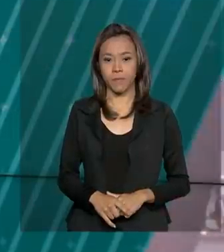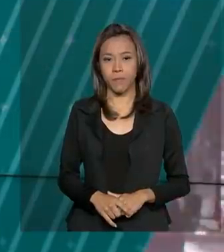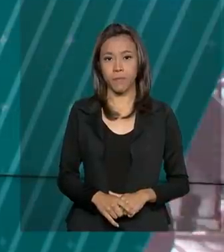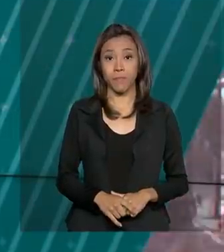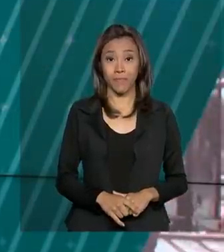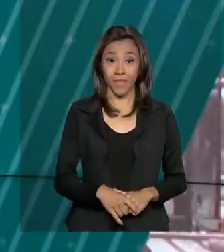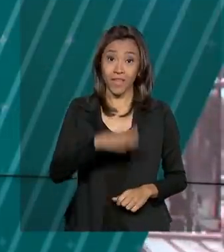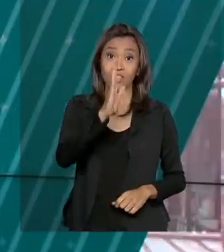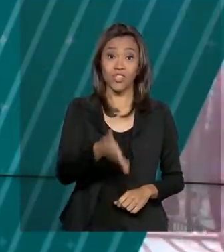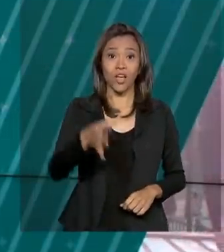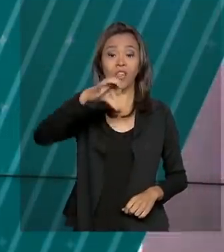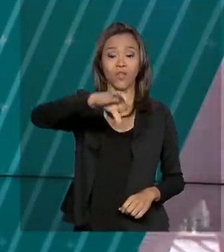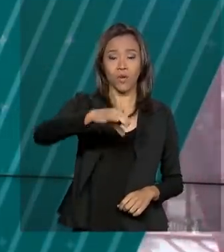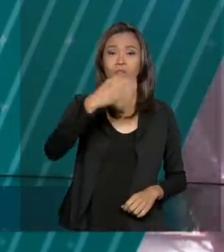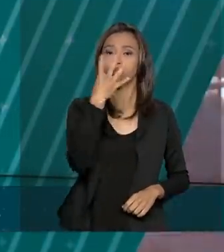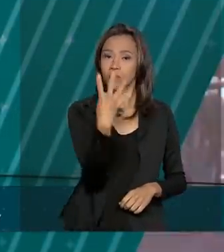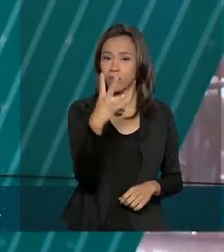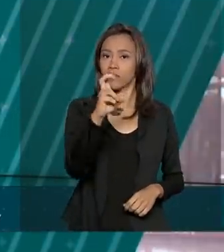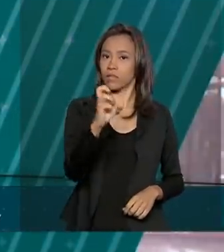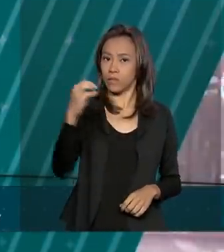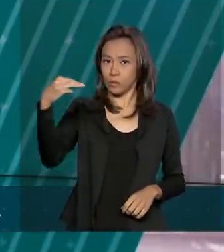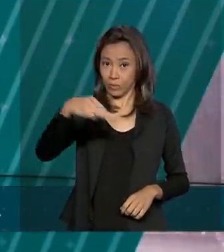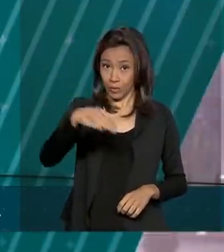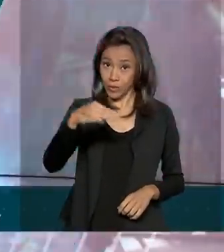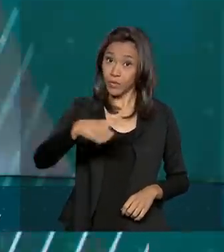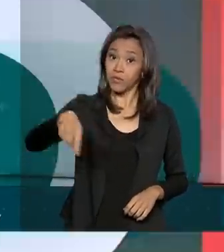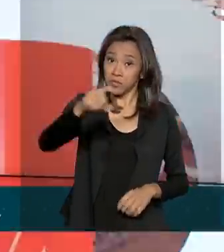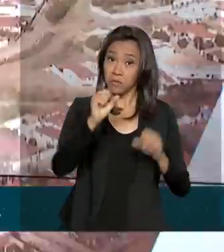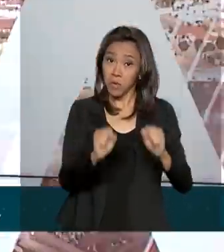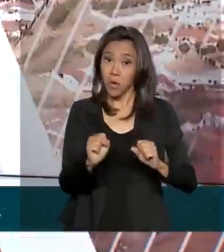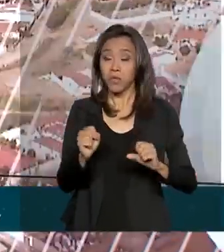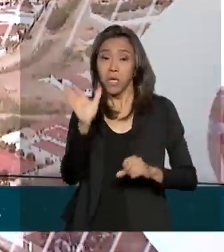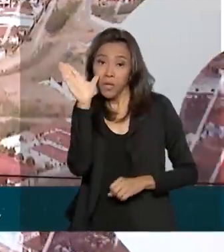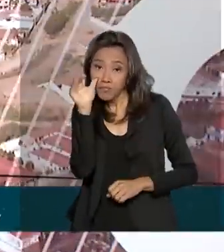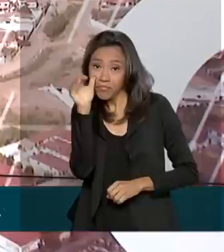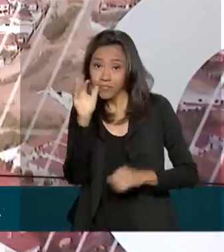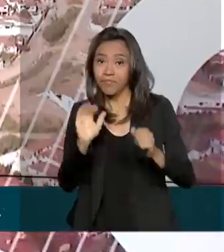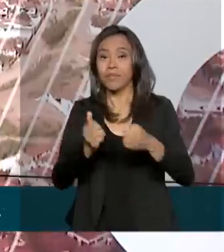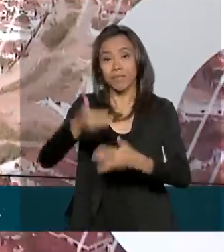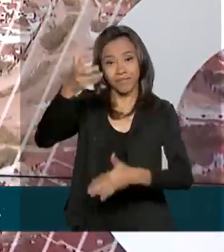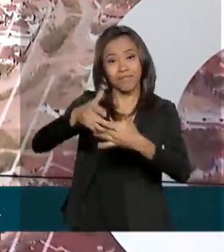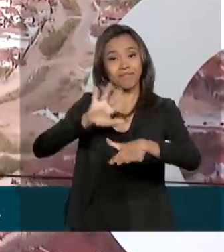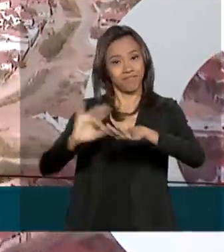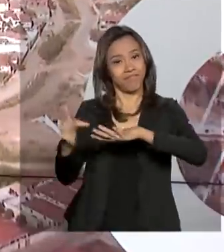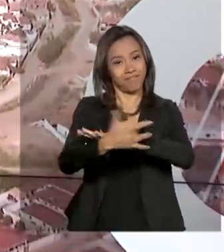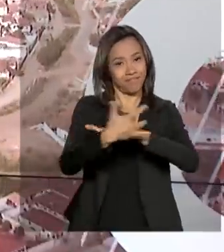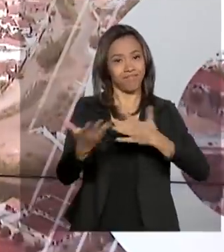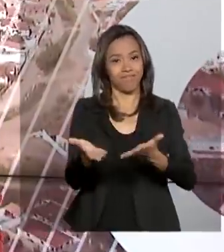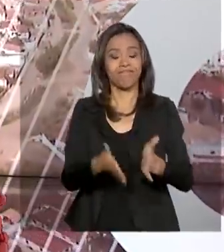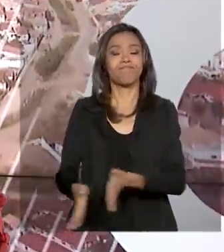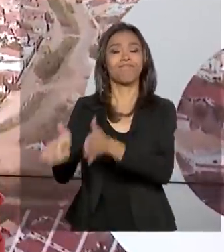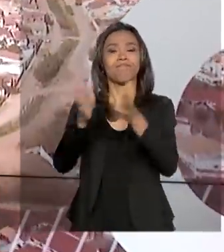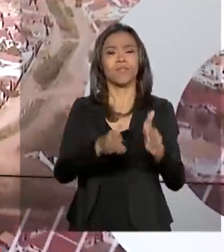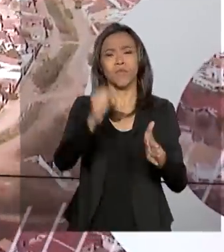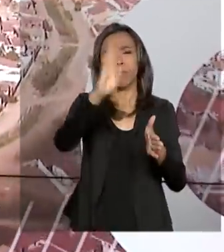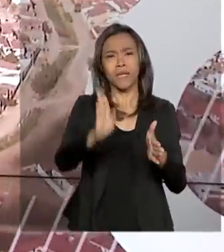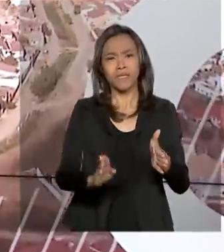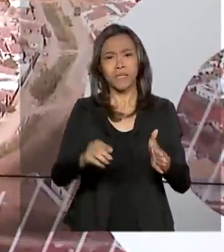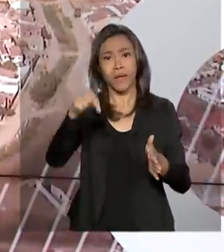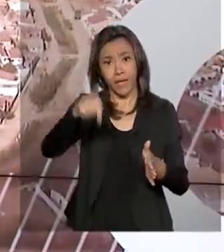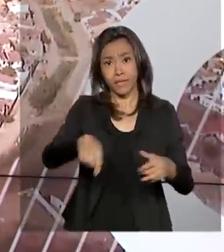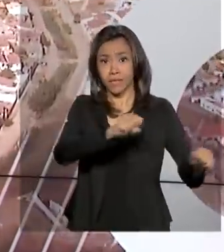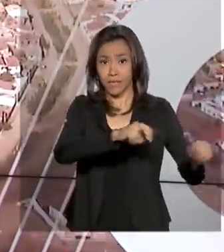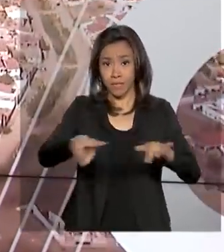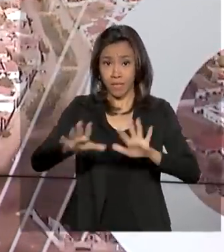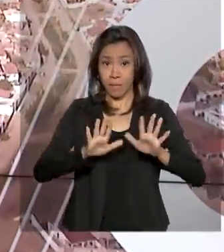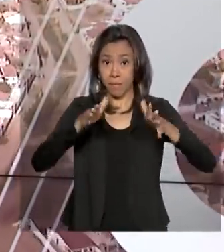são nove horas e 45 minutos estamos ao vivo também pelas redes sociais o brasil participa esta semana em